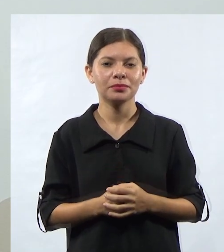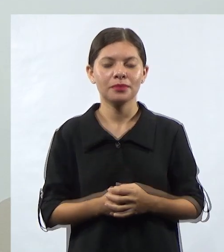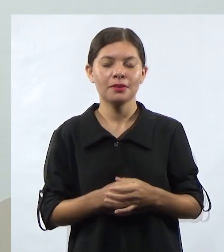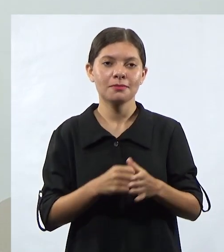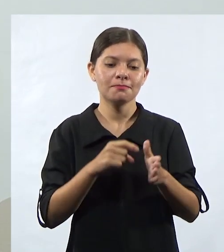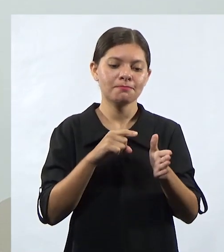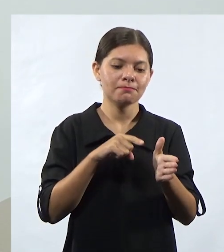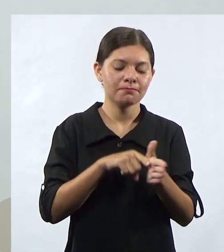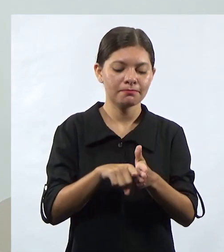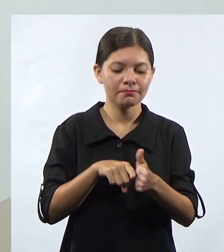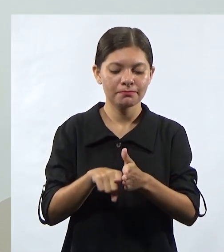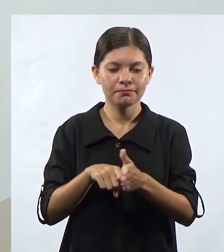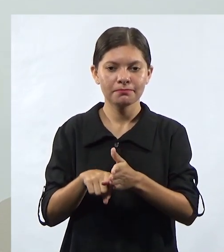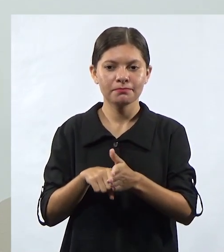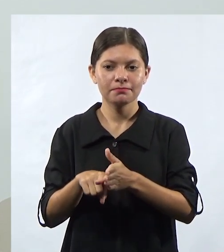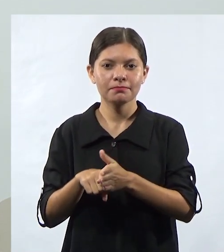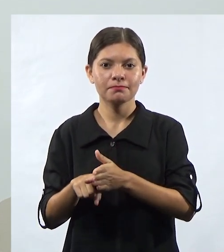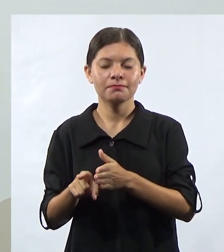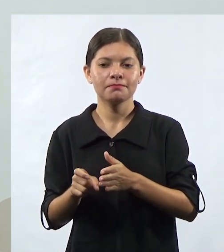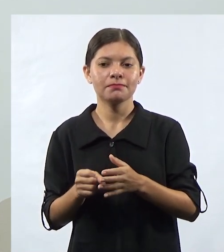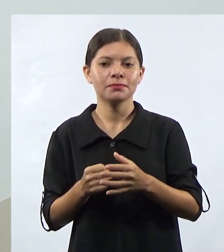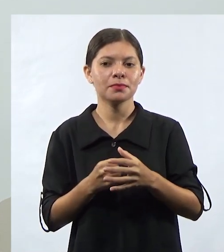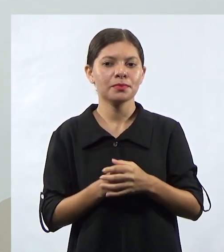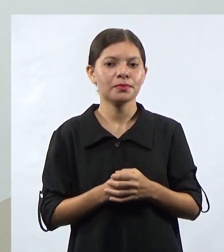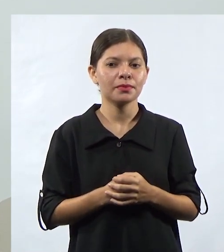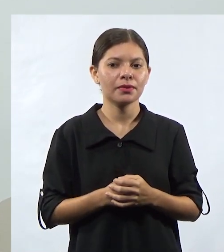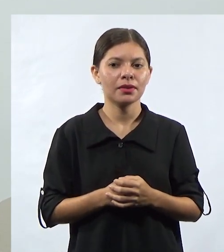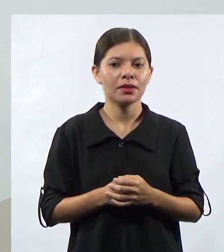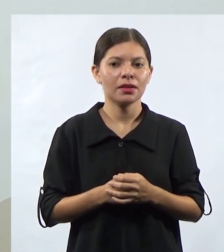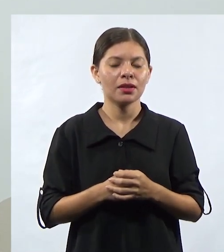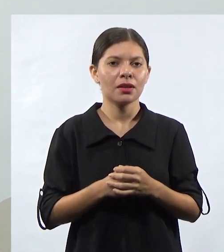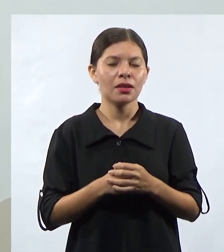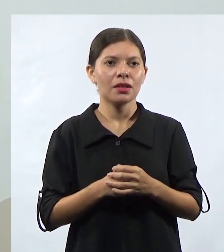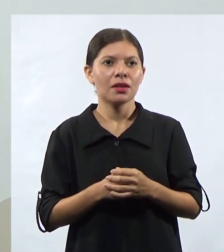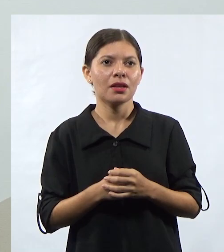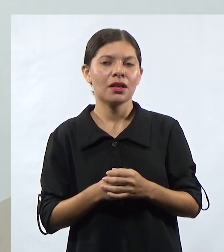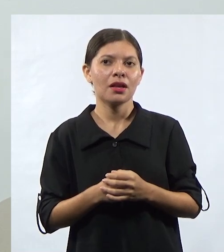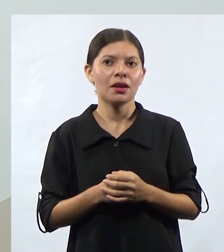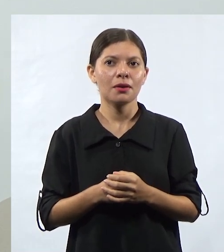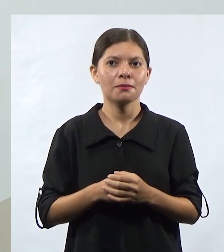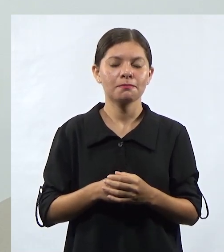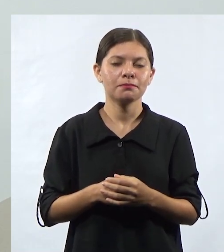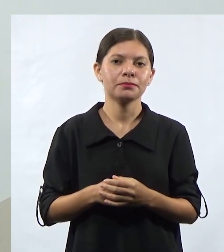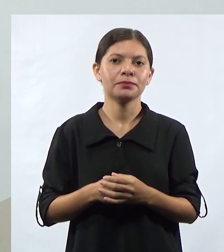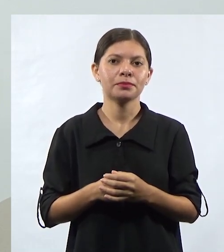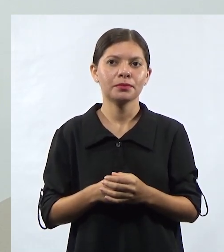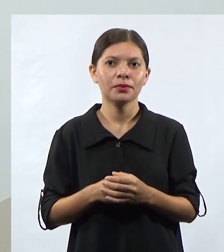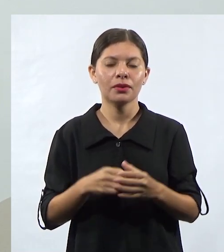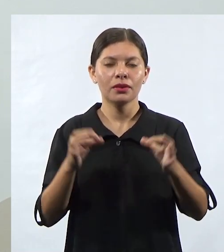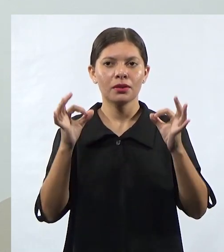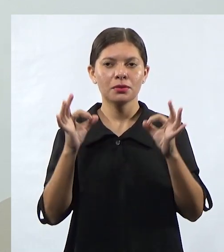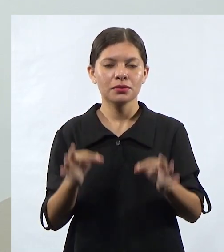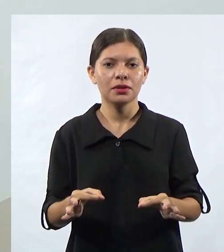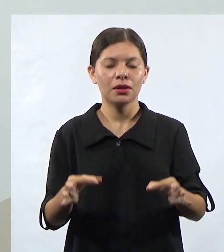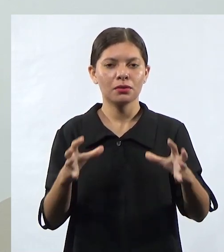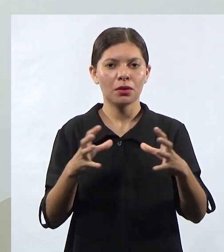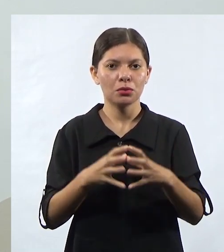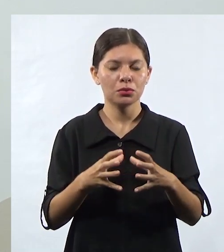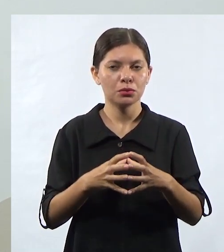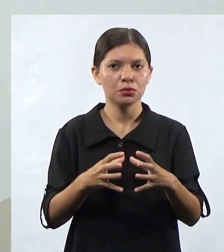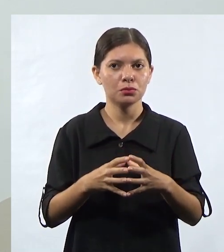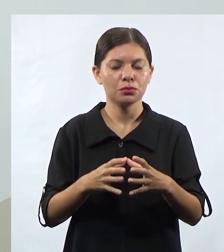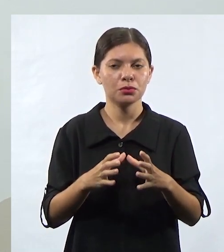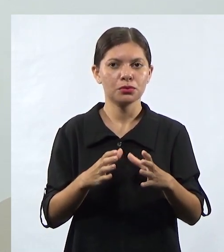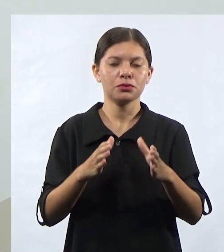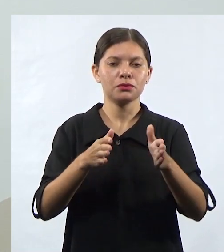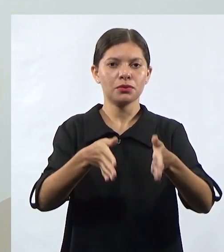Então, essa é o formato, digamos assim, o formato padrão. mas há grupos focais que podem ser